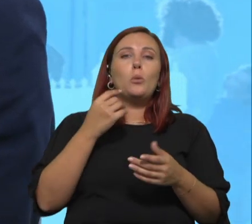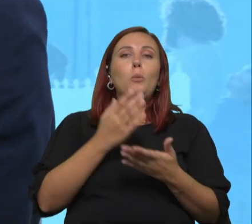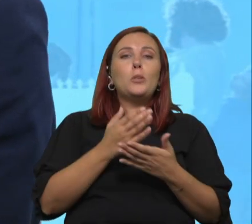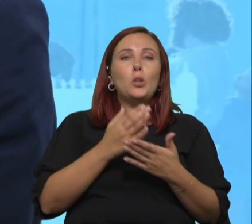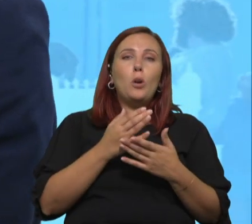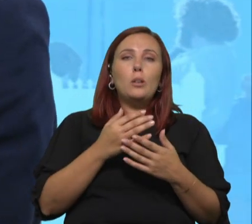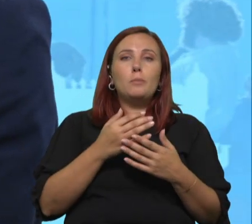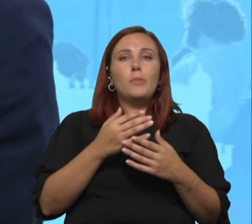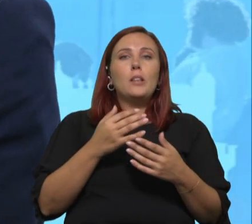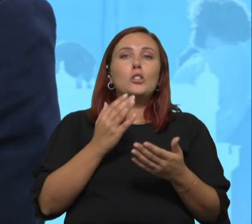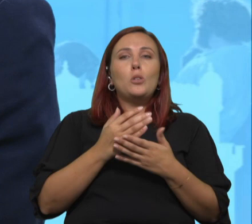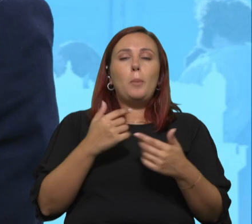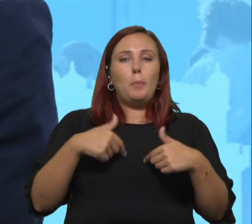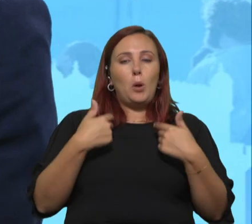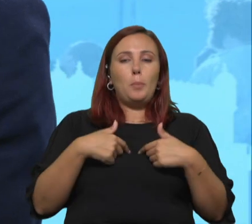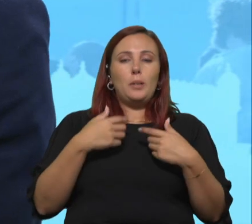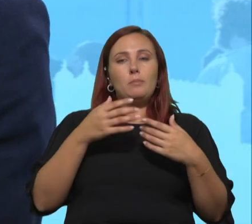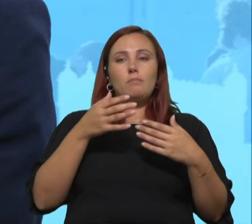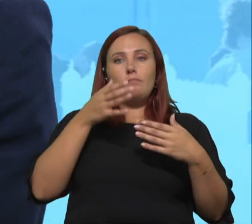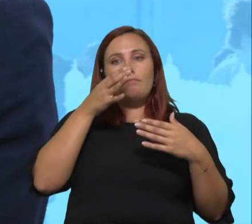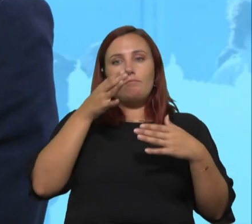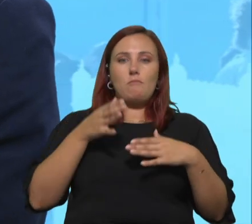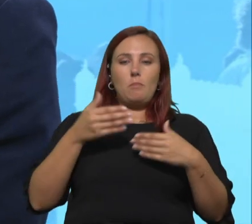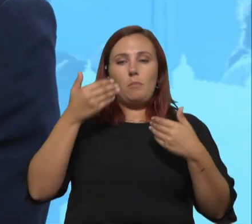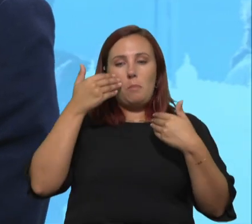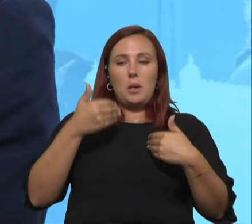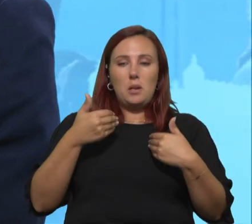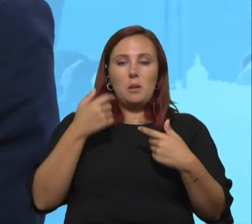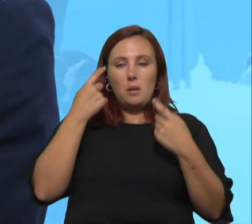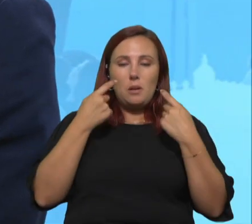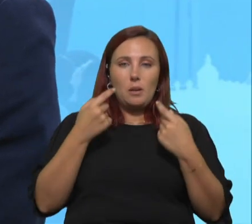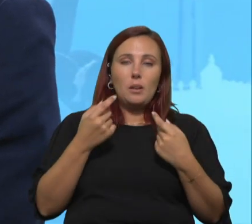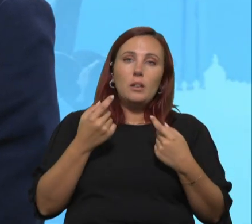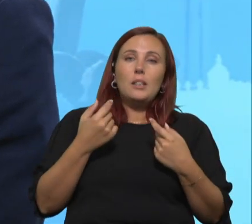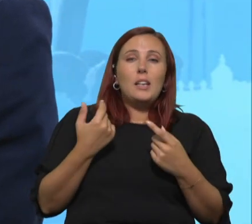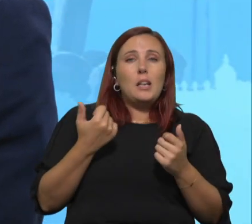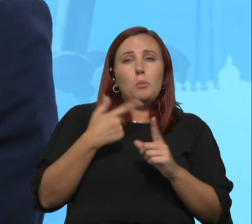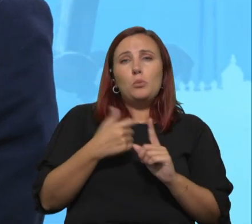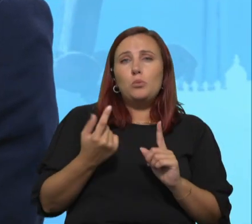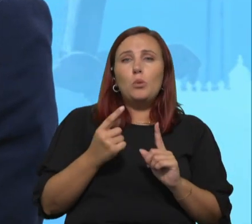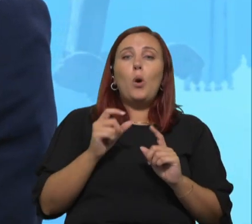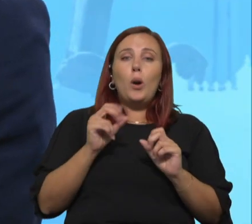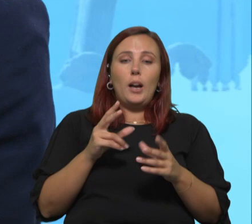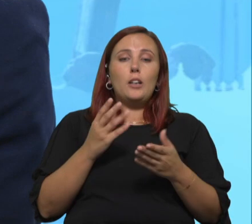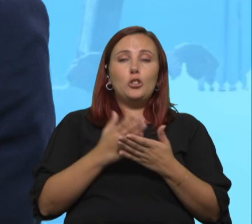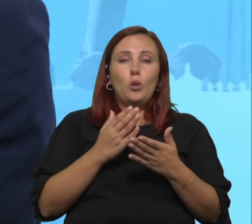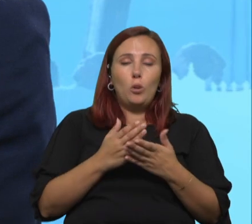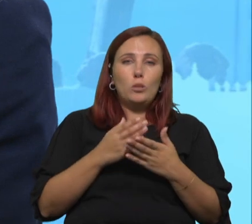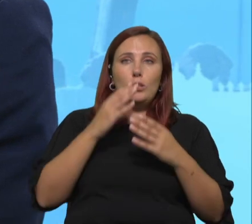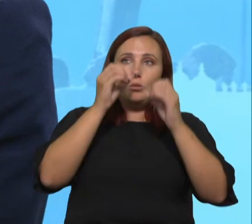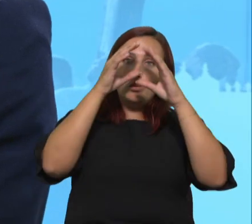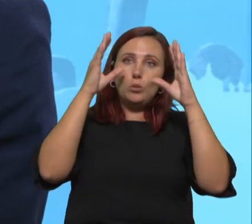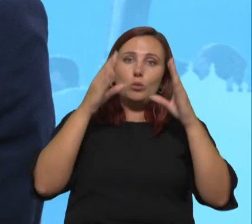seu propósito. E, portanto, parece-me que é muito importante esta ideia, que é, sim, a escola ajuda a construir os sonhos, a edificar